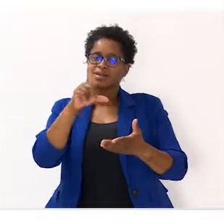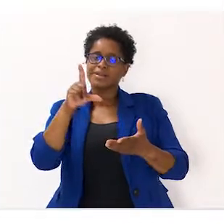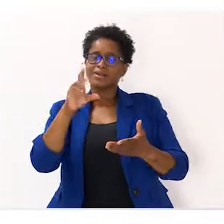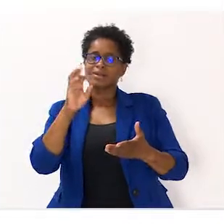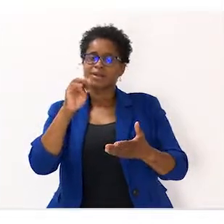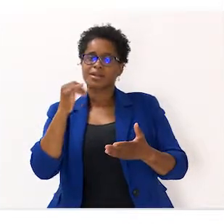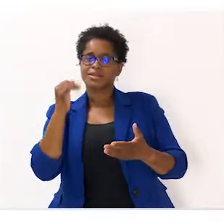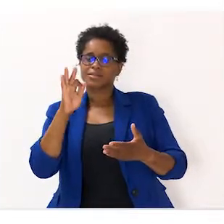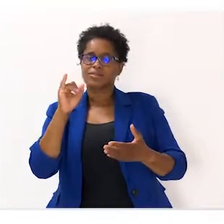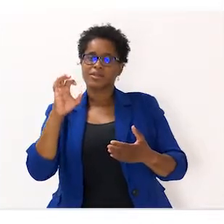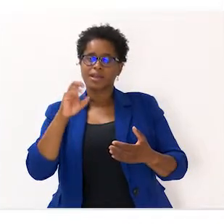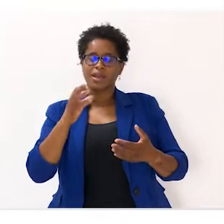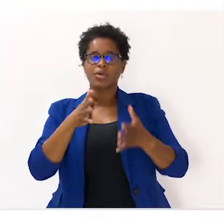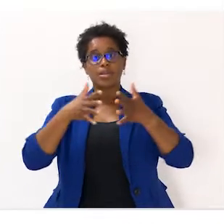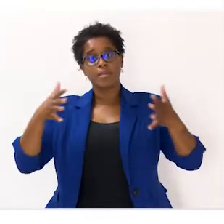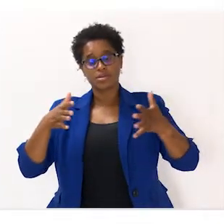dimensão em